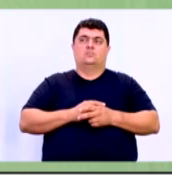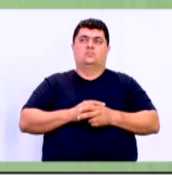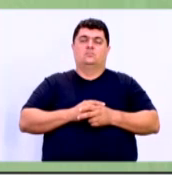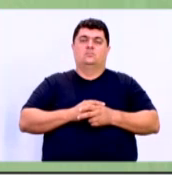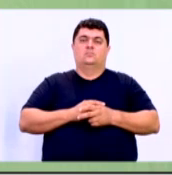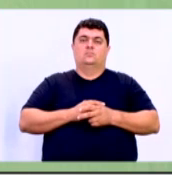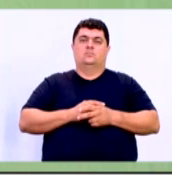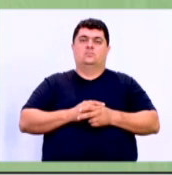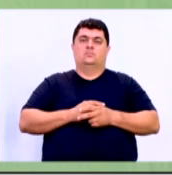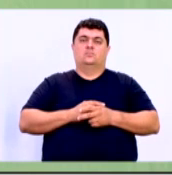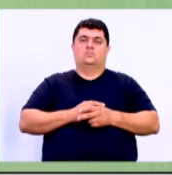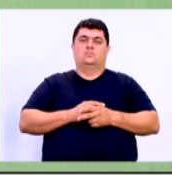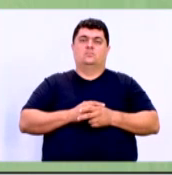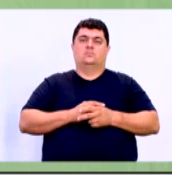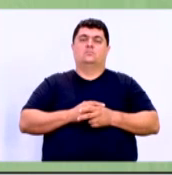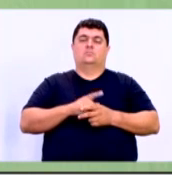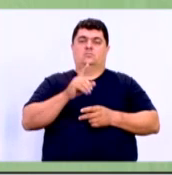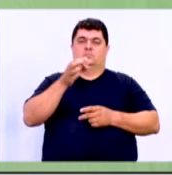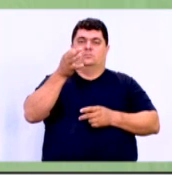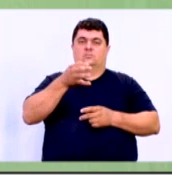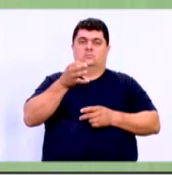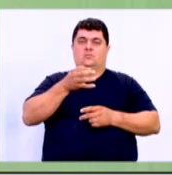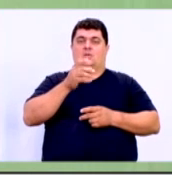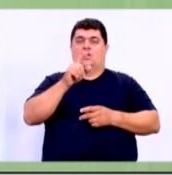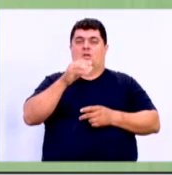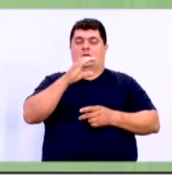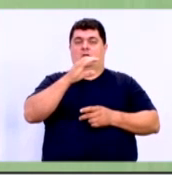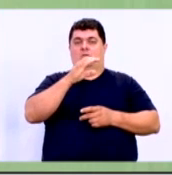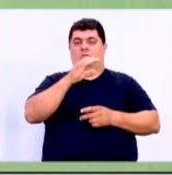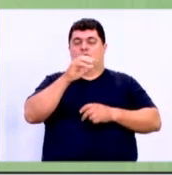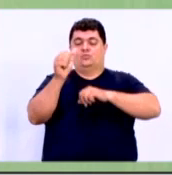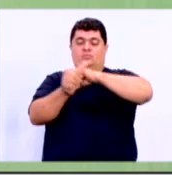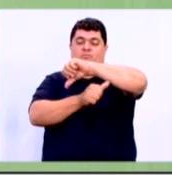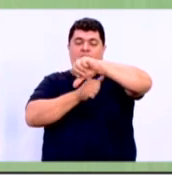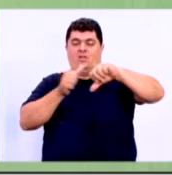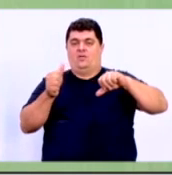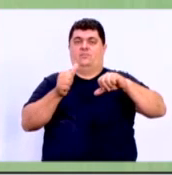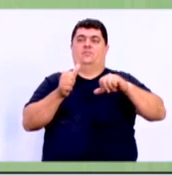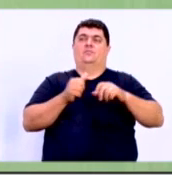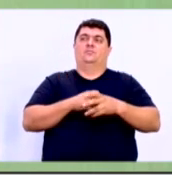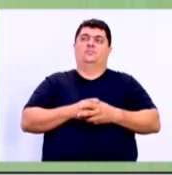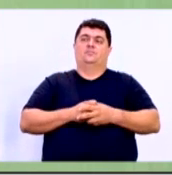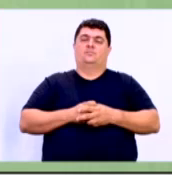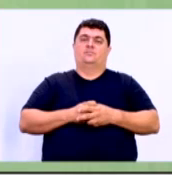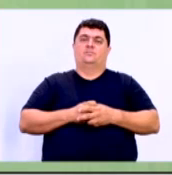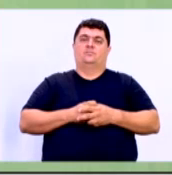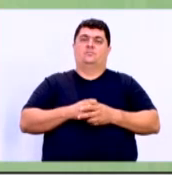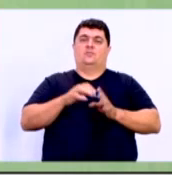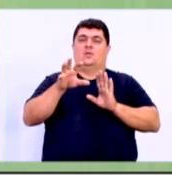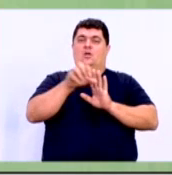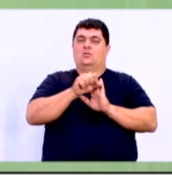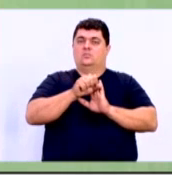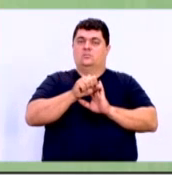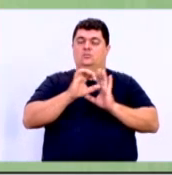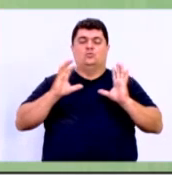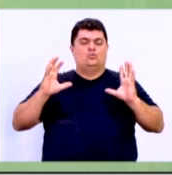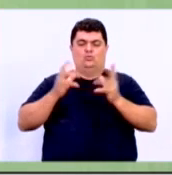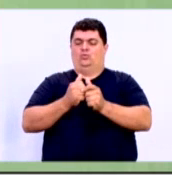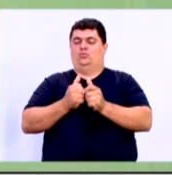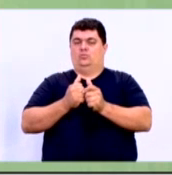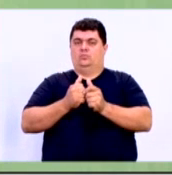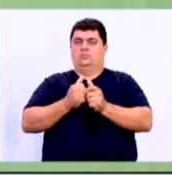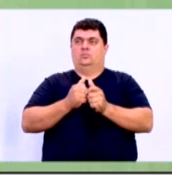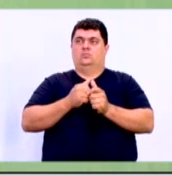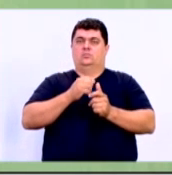Quem é o CPP? Isso aí, só os custos variáveis. Custo de absorção? Todos os